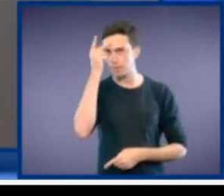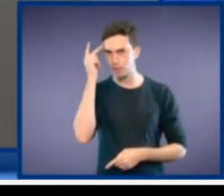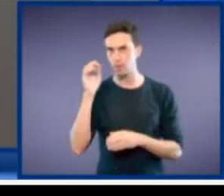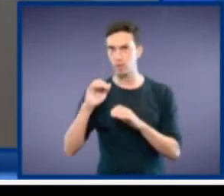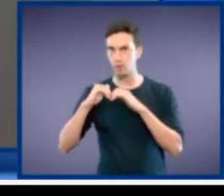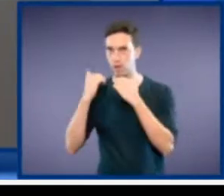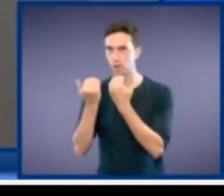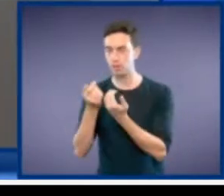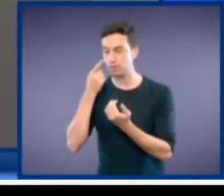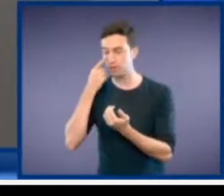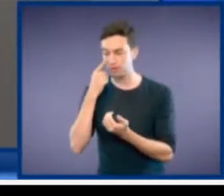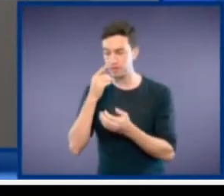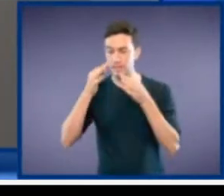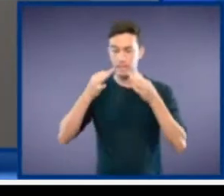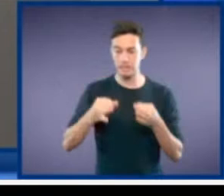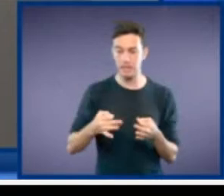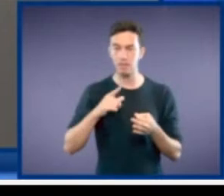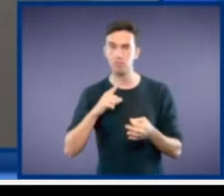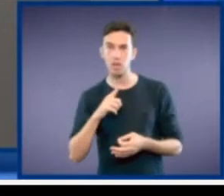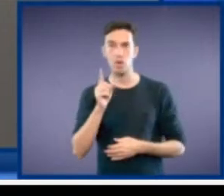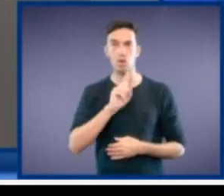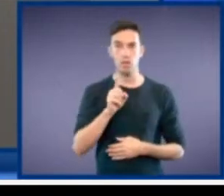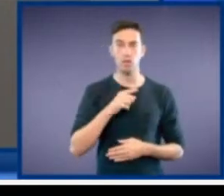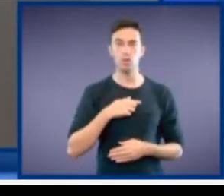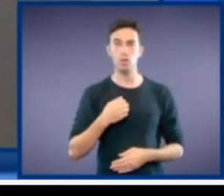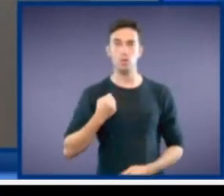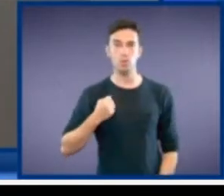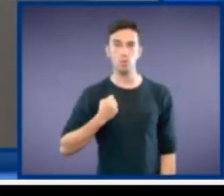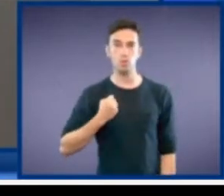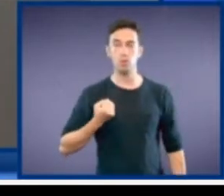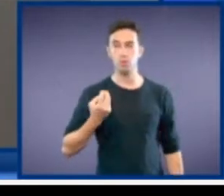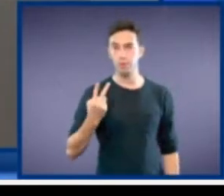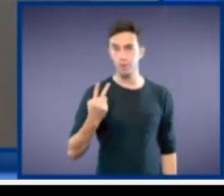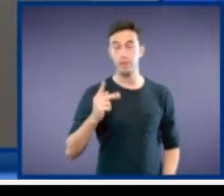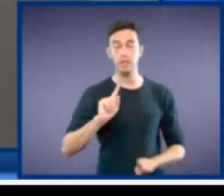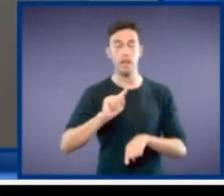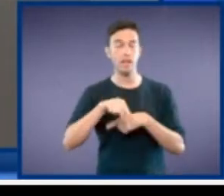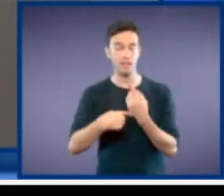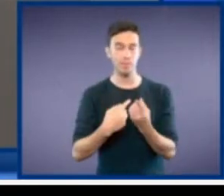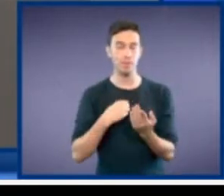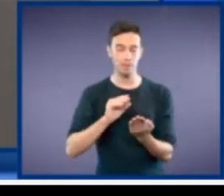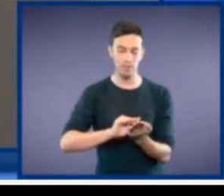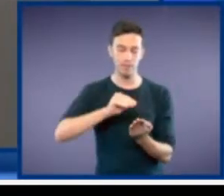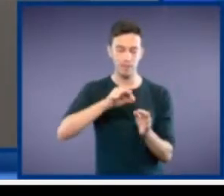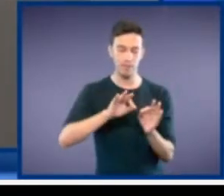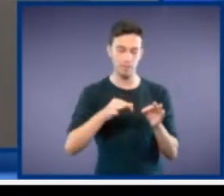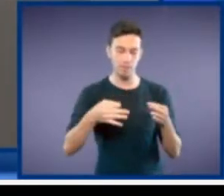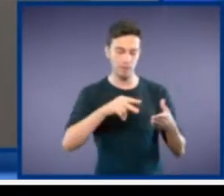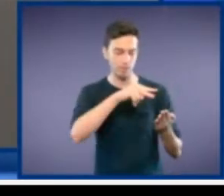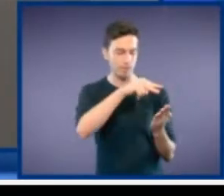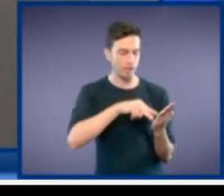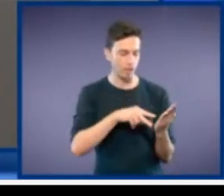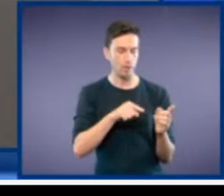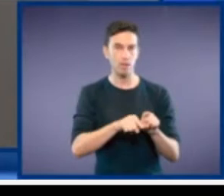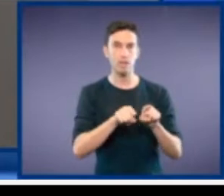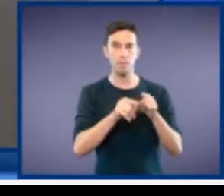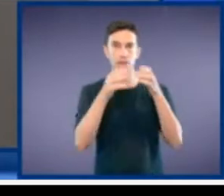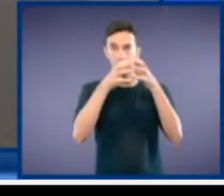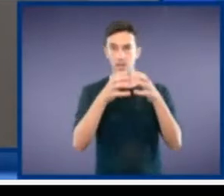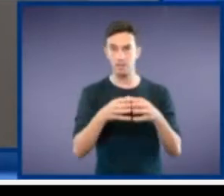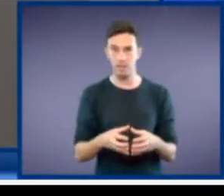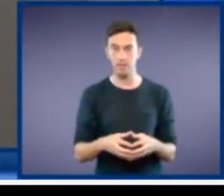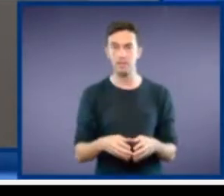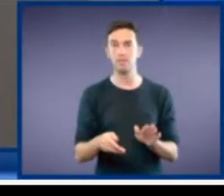a inviolabilidade do volume 2. Na sequência, farei a abertura, leitura e classificação da